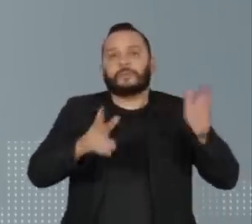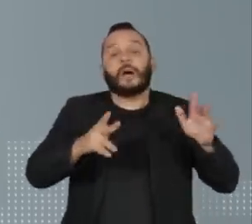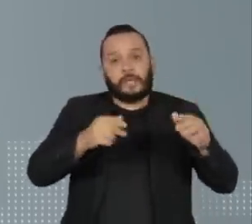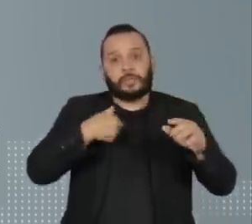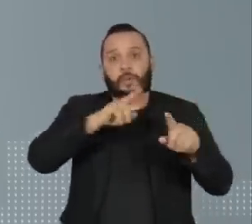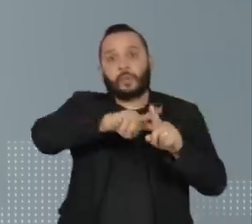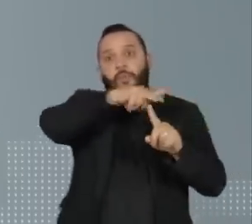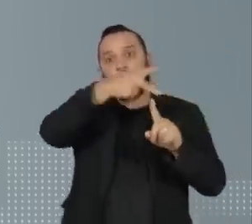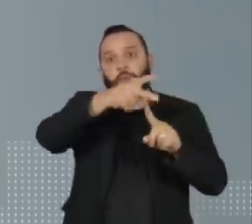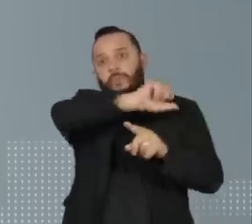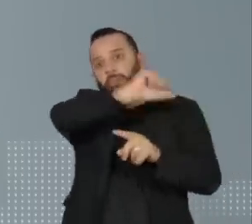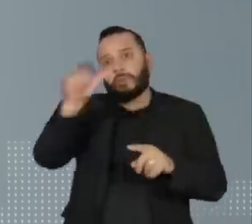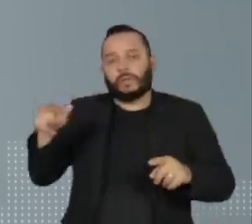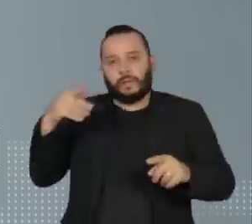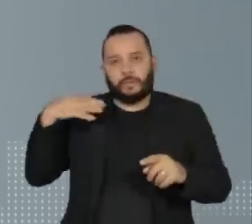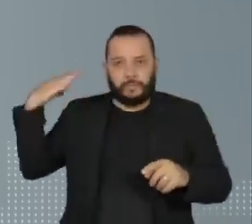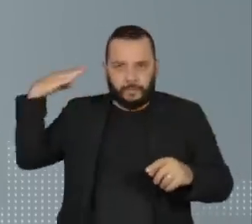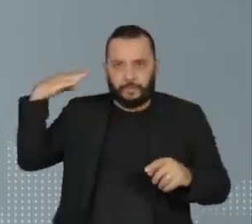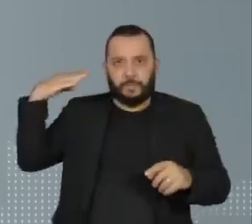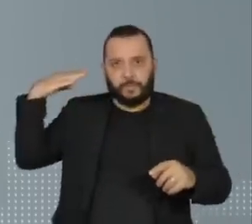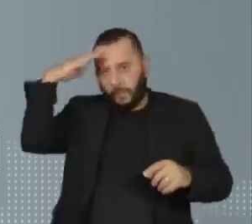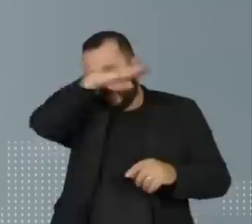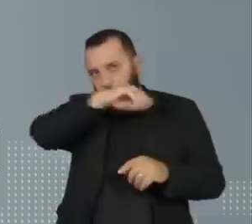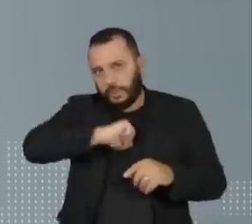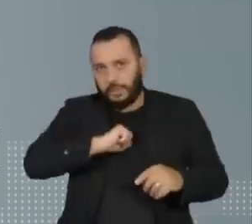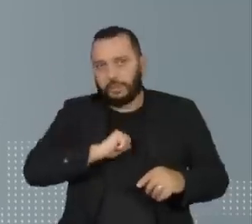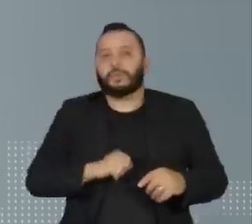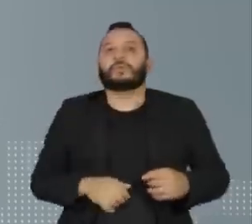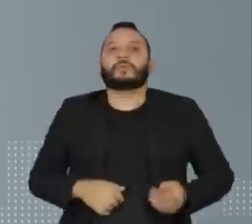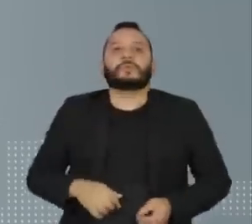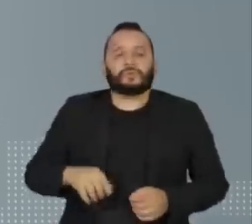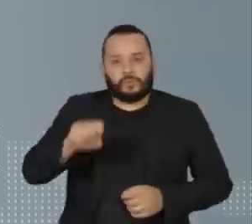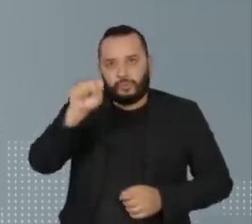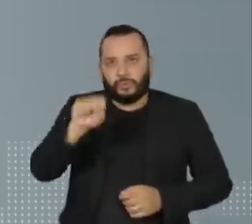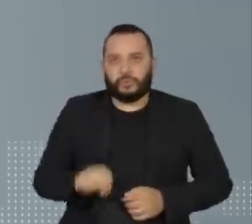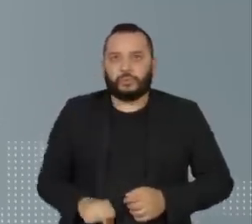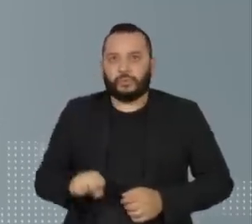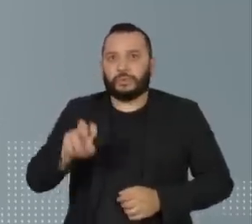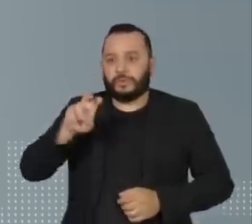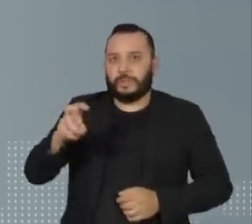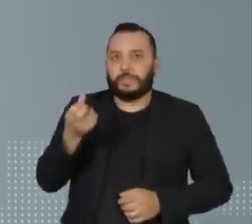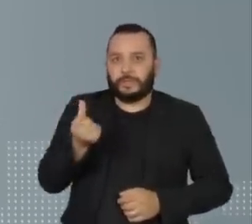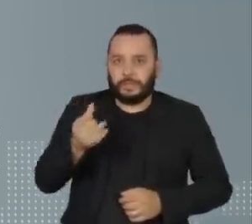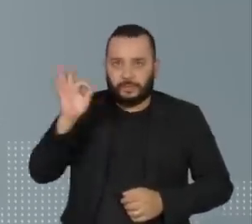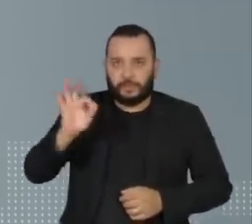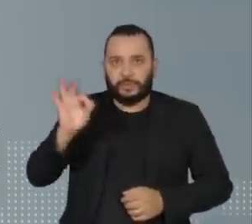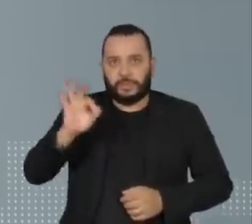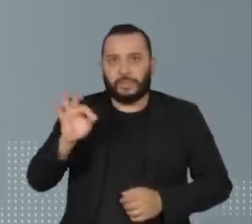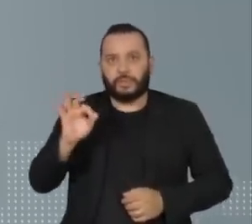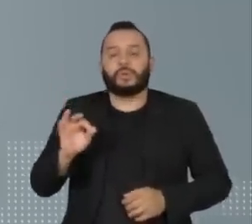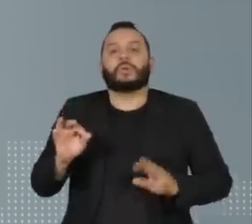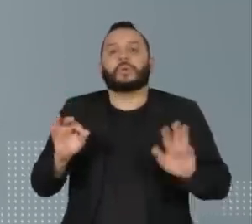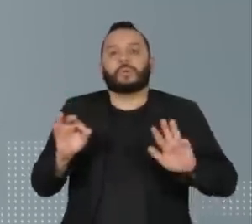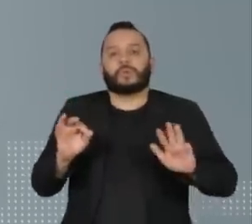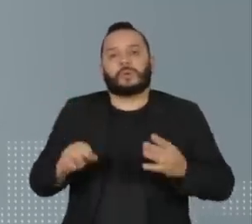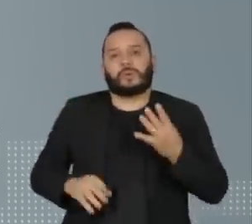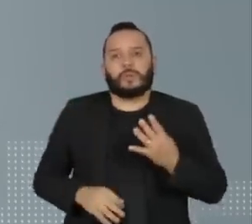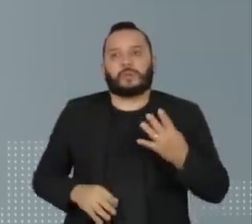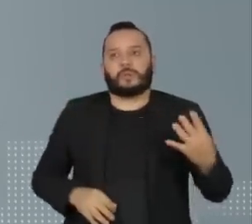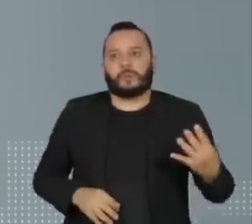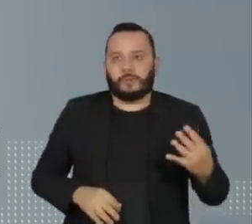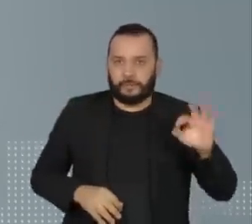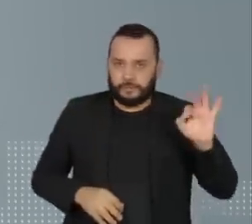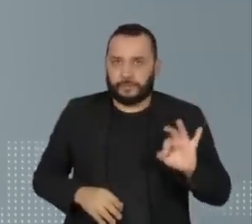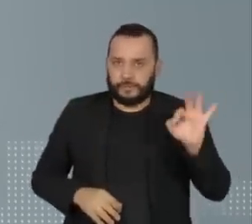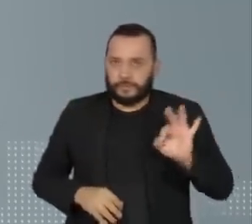68 A 32 por cento no Sul bolsonaro tem 56% e Lula 44%